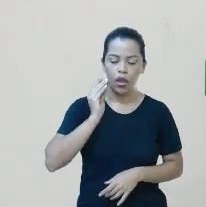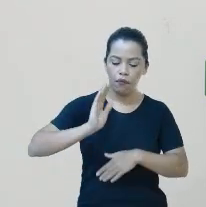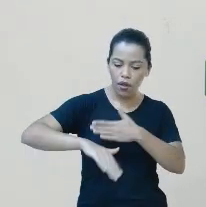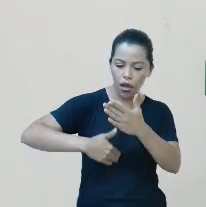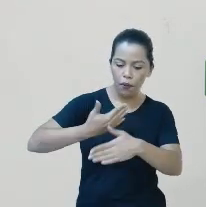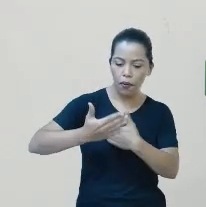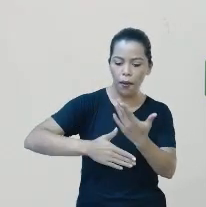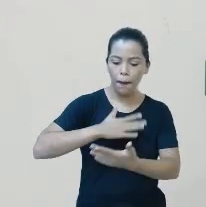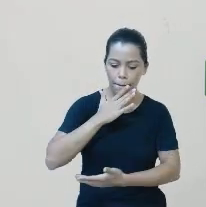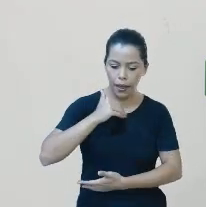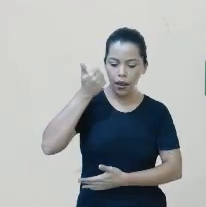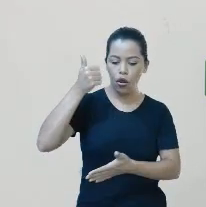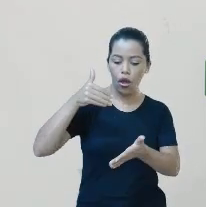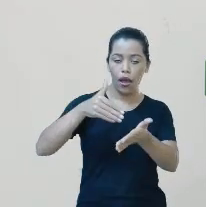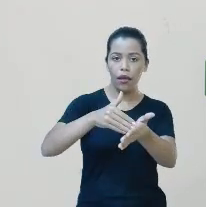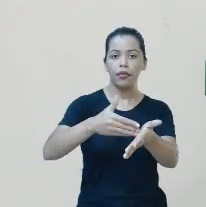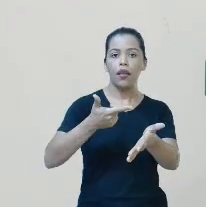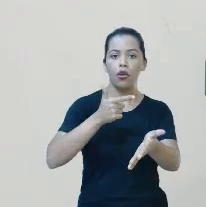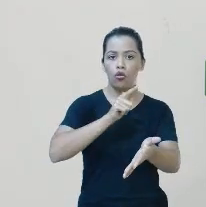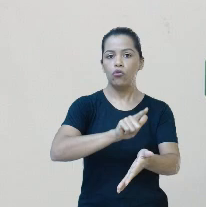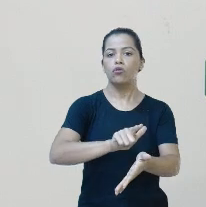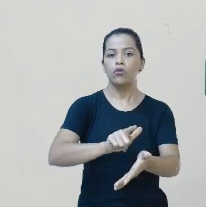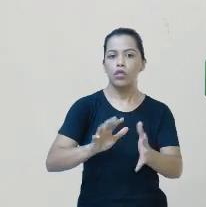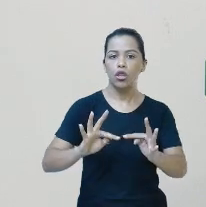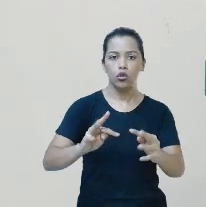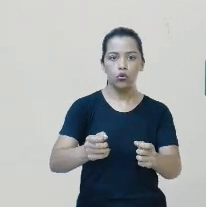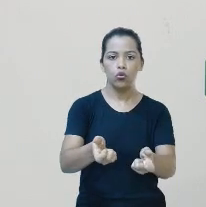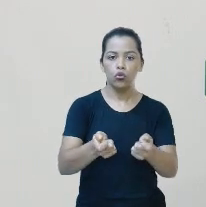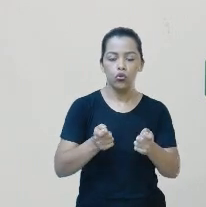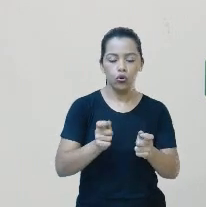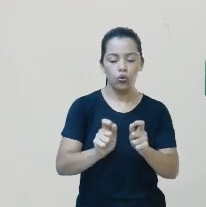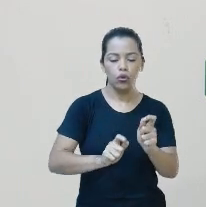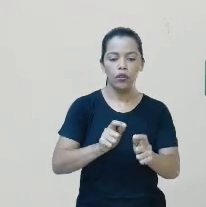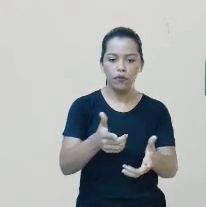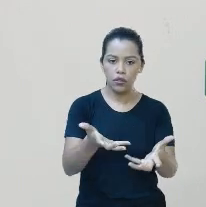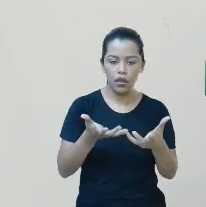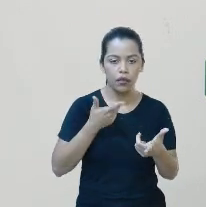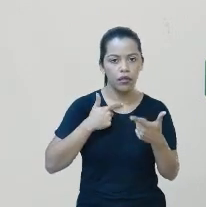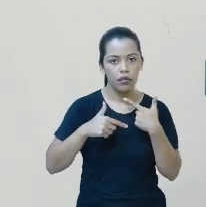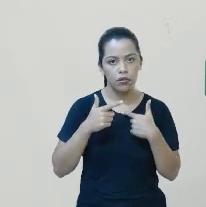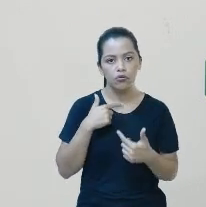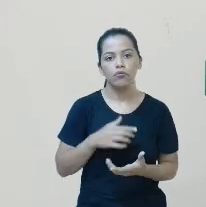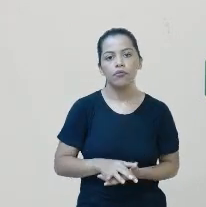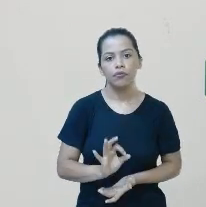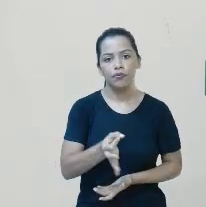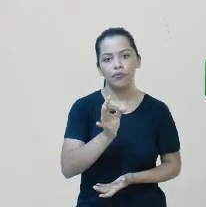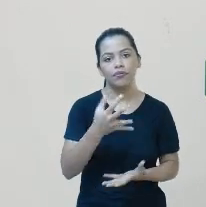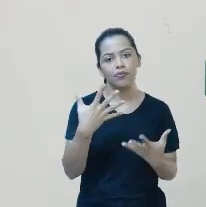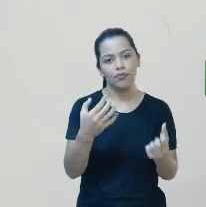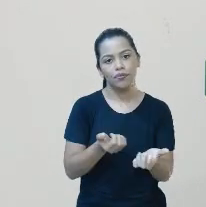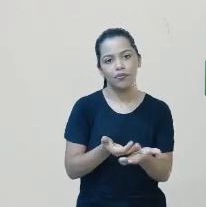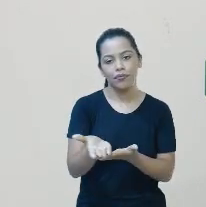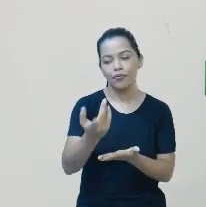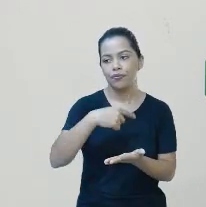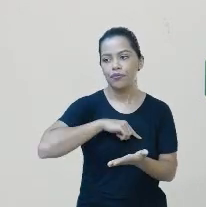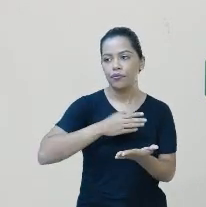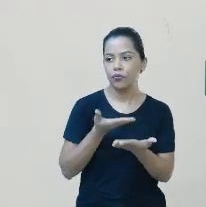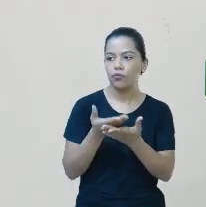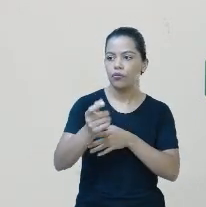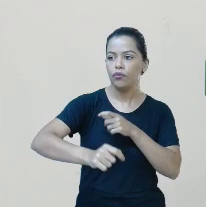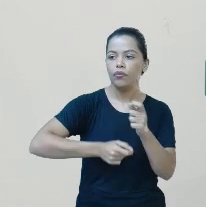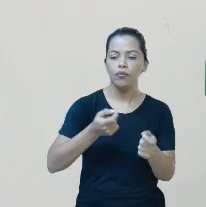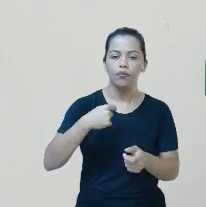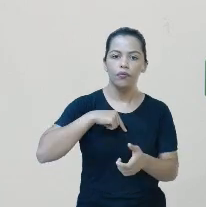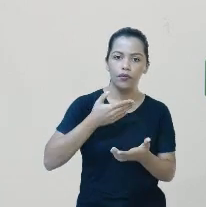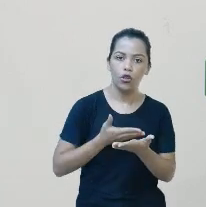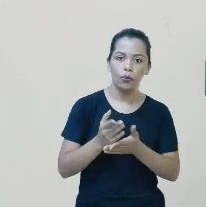vai melhorar até chegar e conseguir tudo o que você deseja. Vamos começar nossa aula. Nós iniciamos com